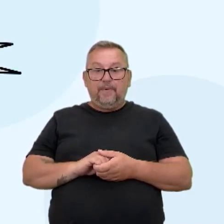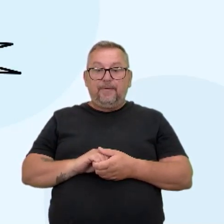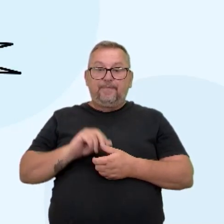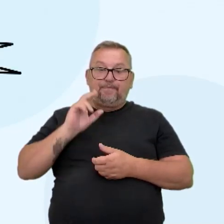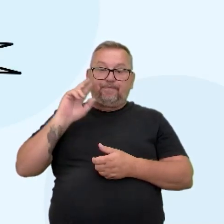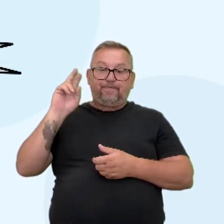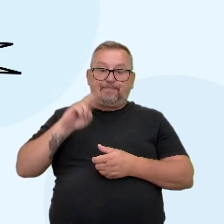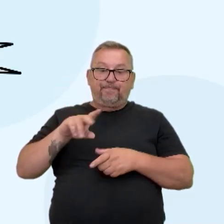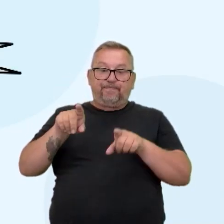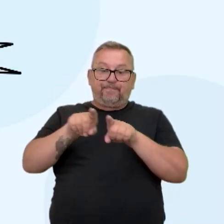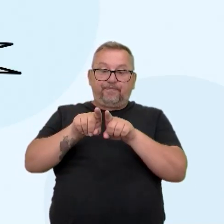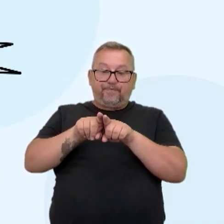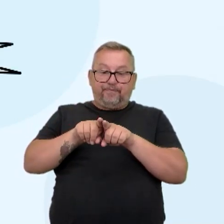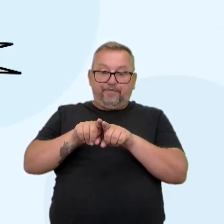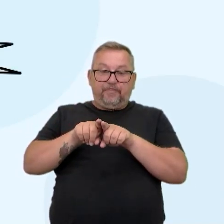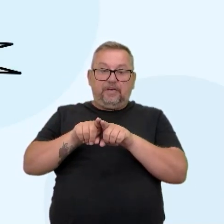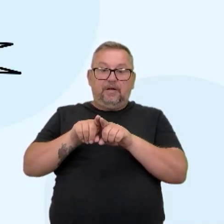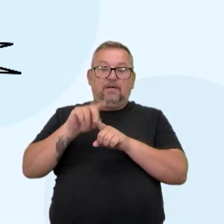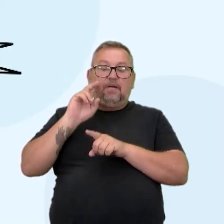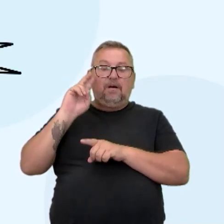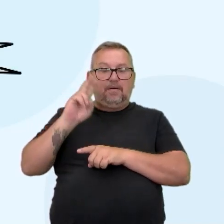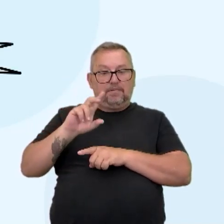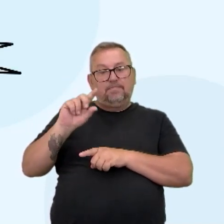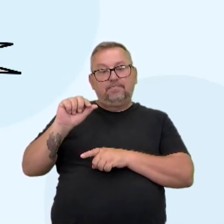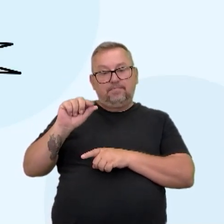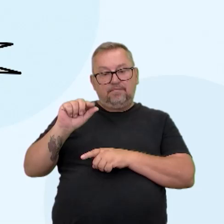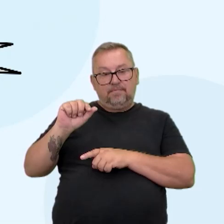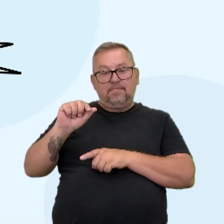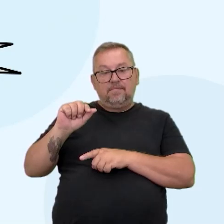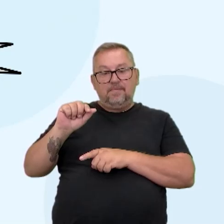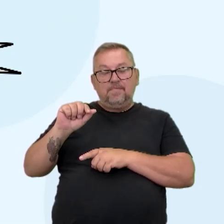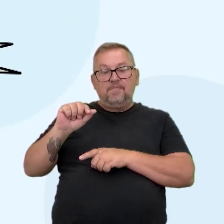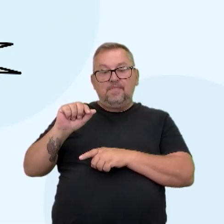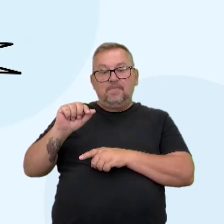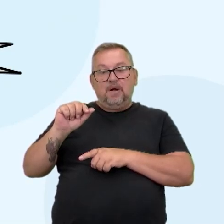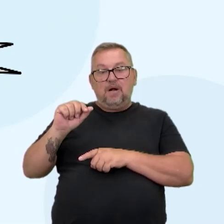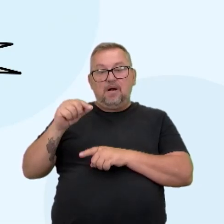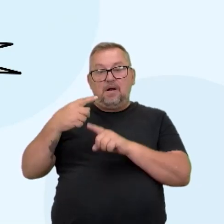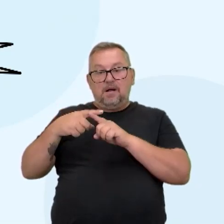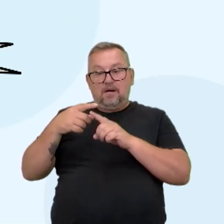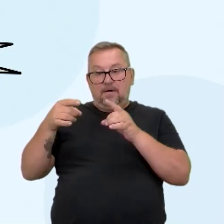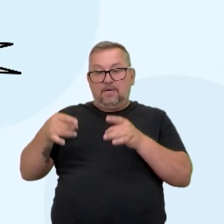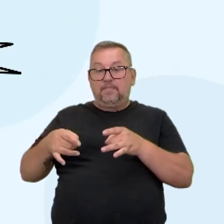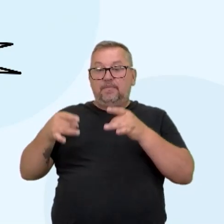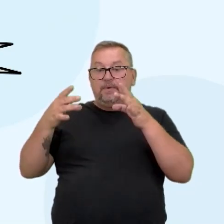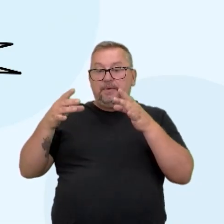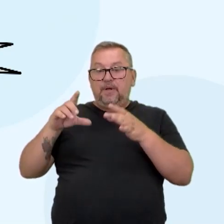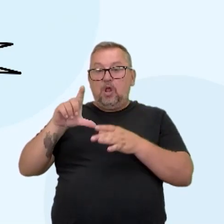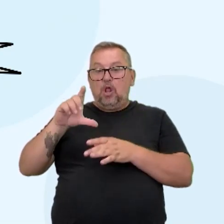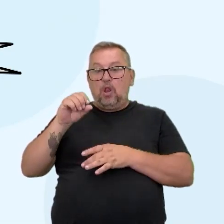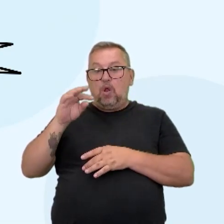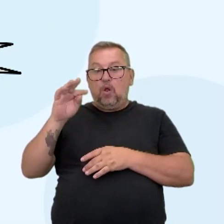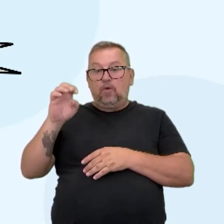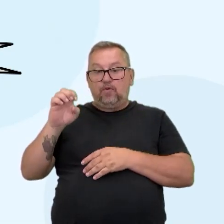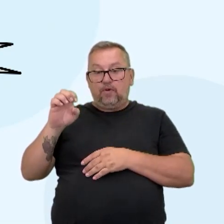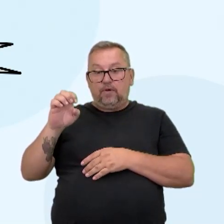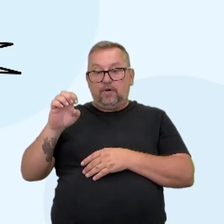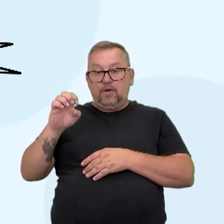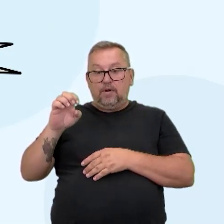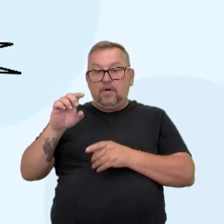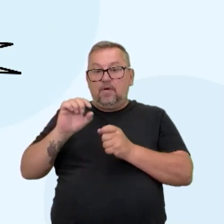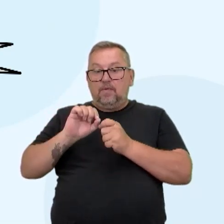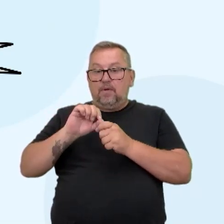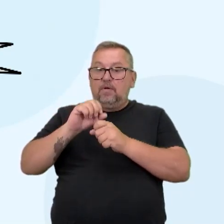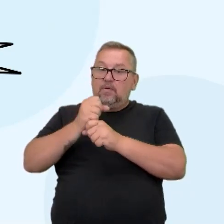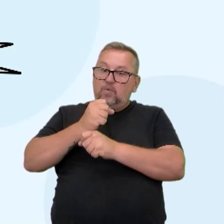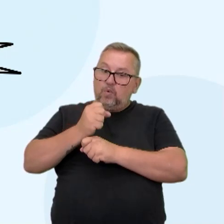que a questão econômica aí é determinante. Porque você vai vender a partir dos lotes os terrenos onde serão